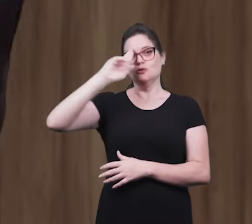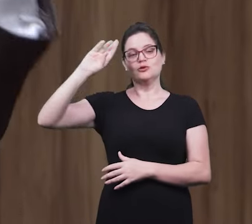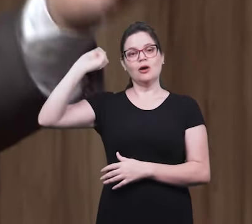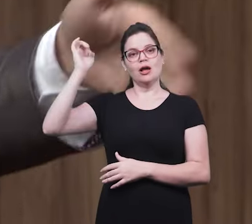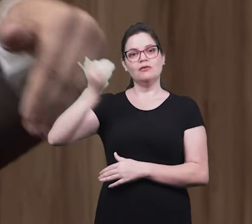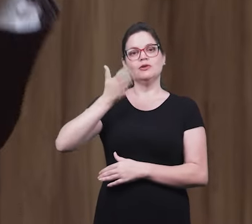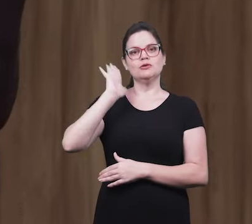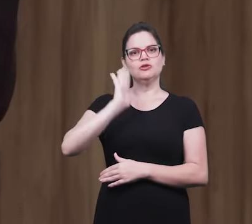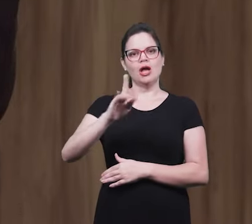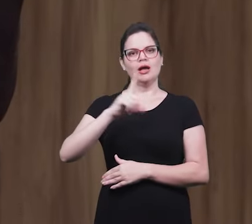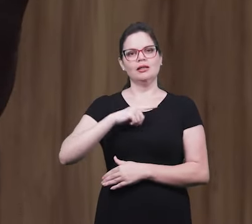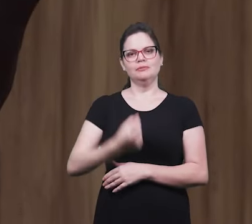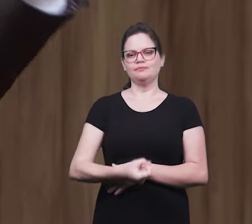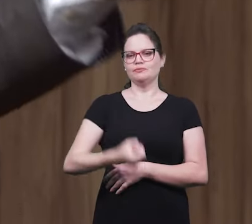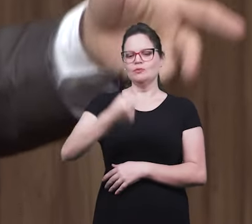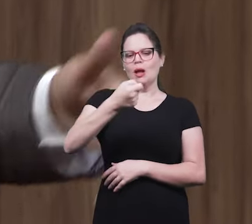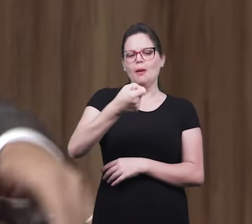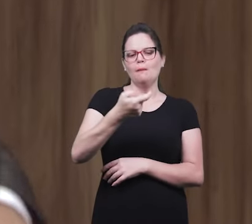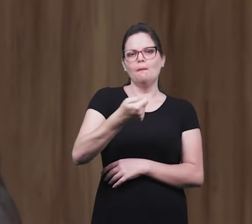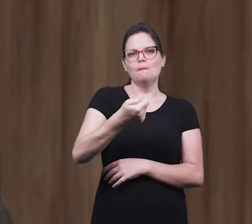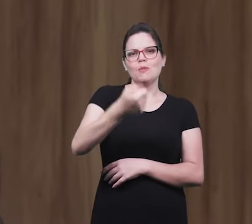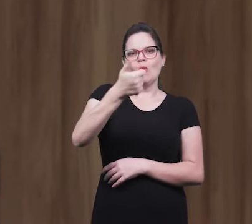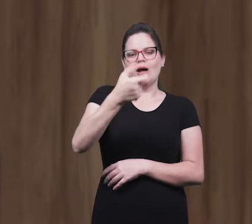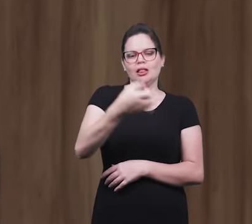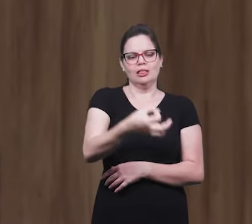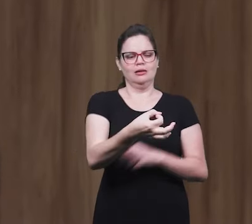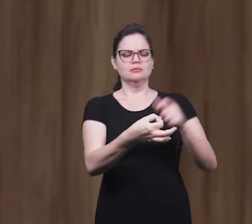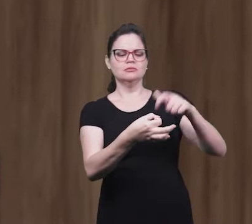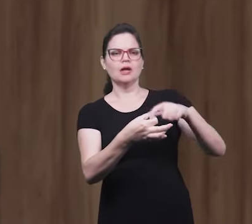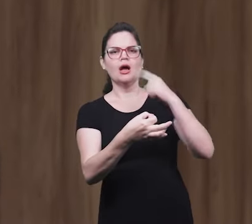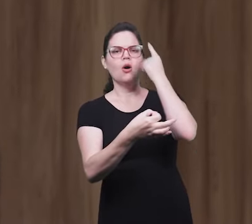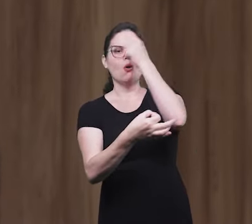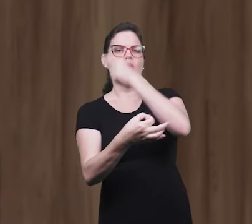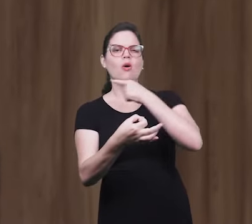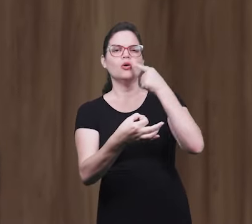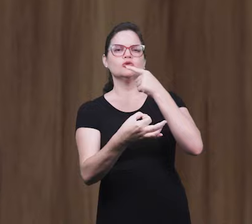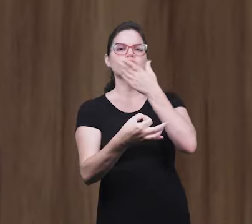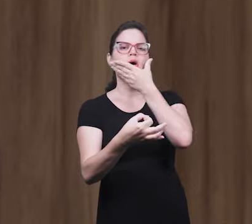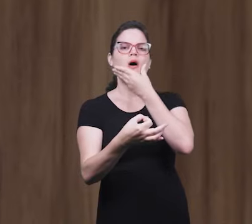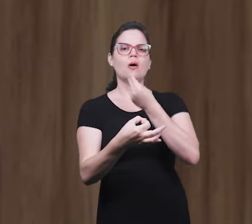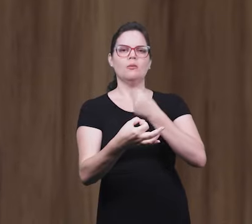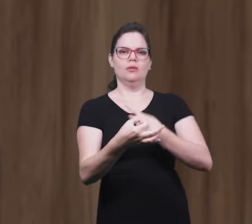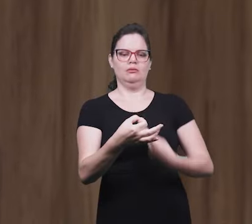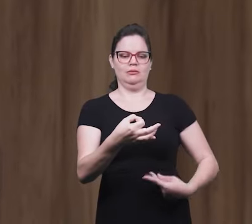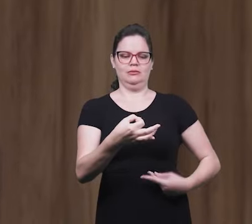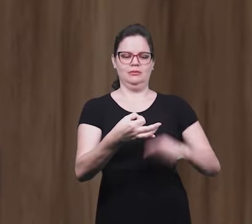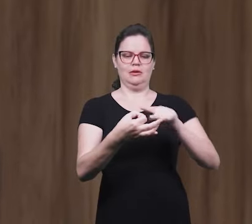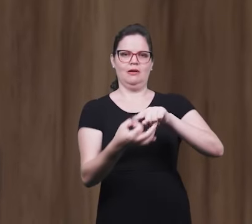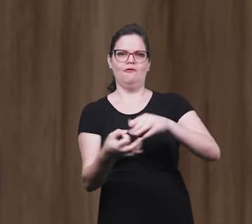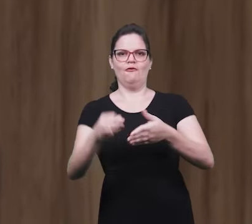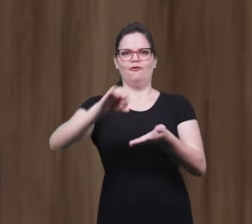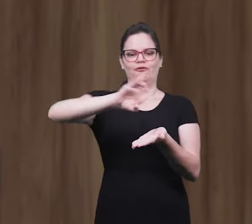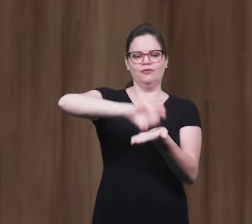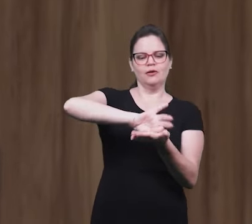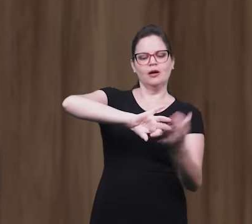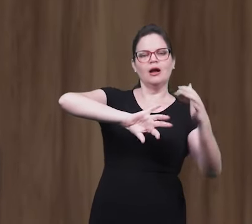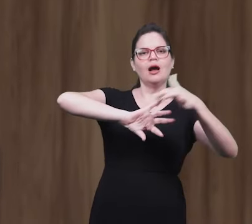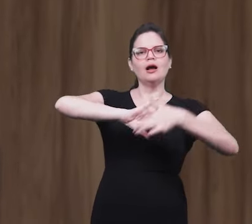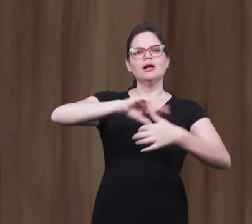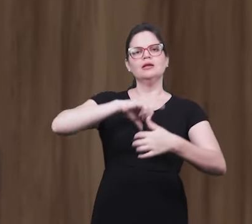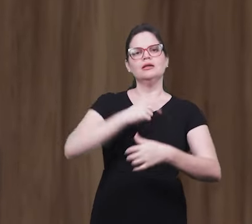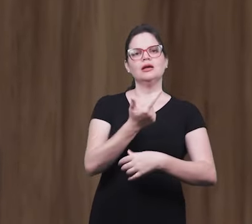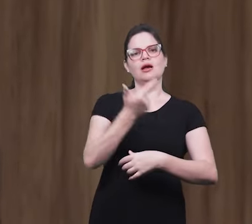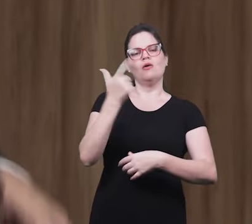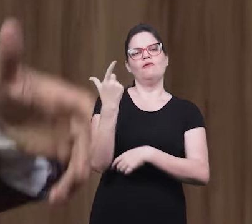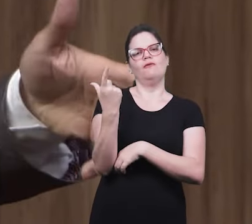não é um líder, não é um grande pregador, não é isso. É o valor da obra, o valor do sangue de Jesus, o valor